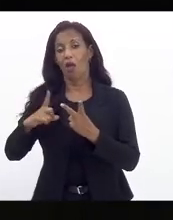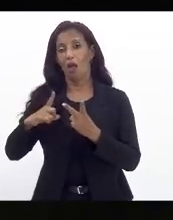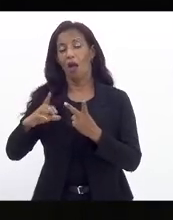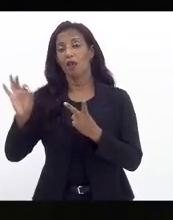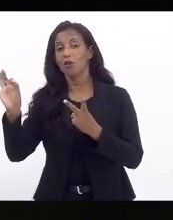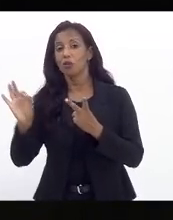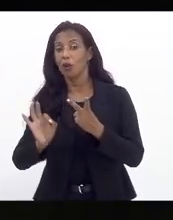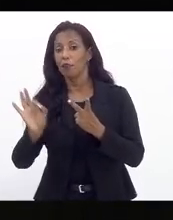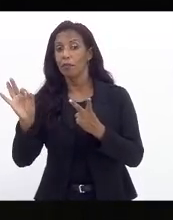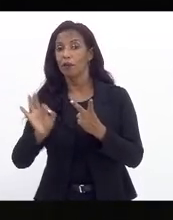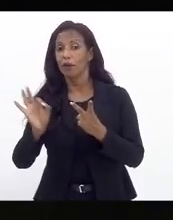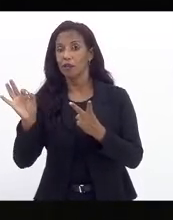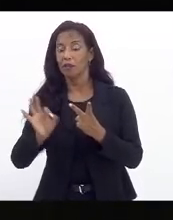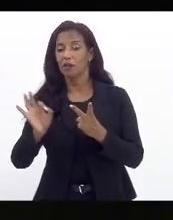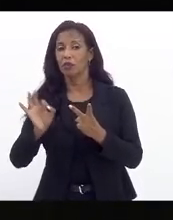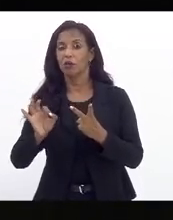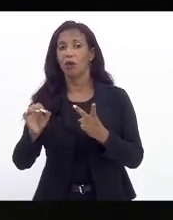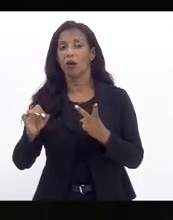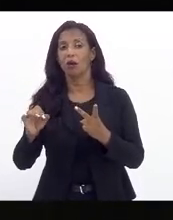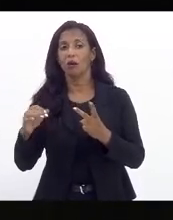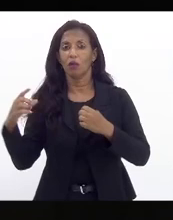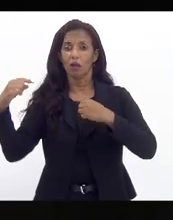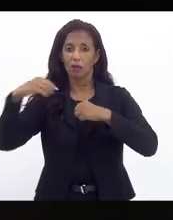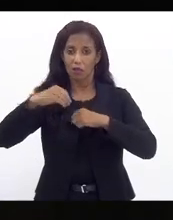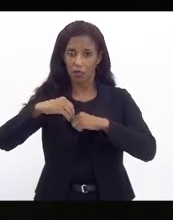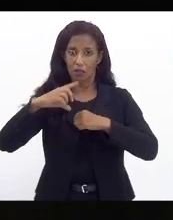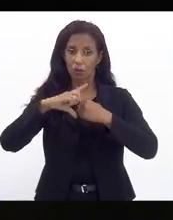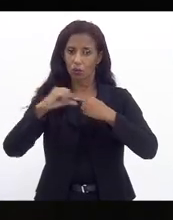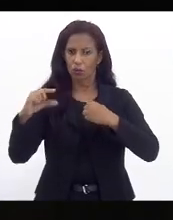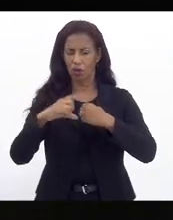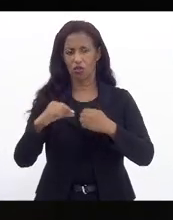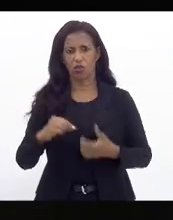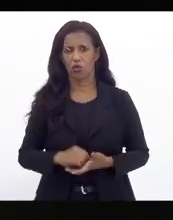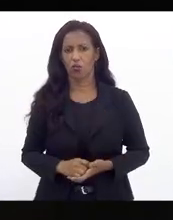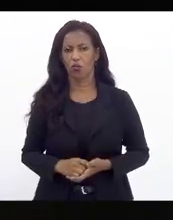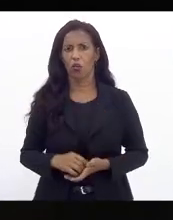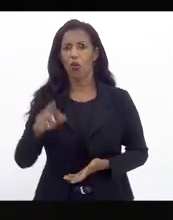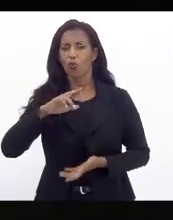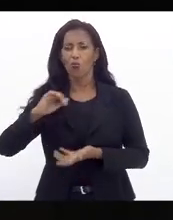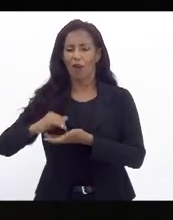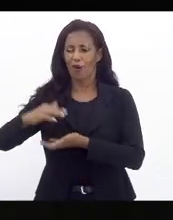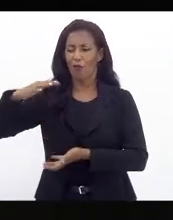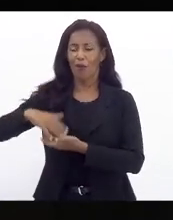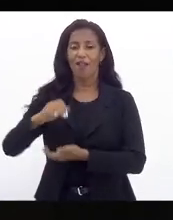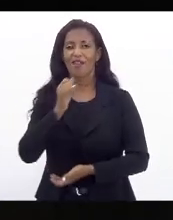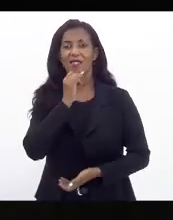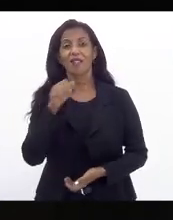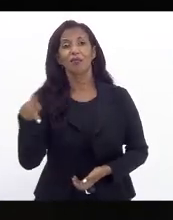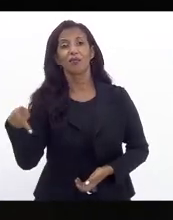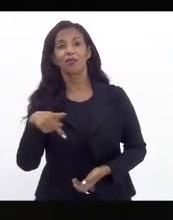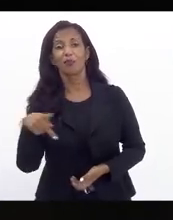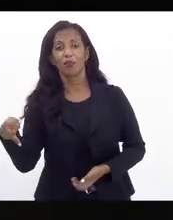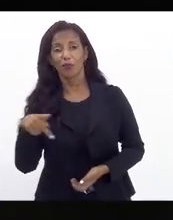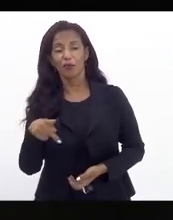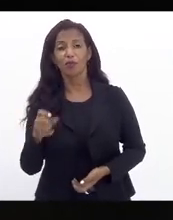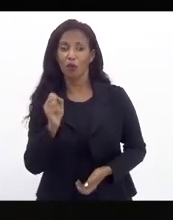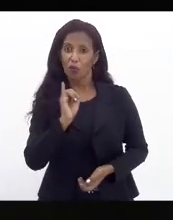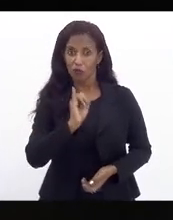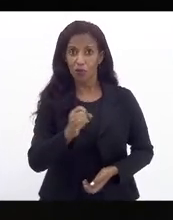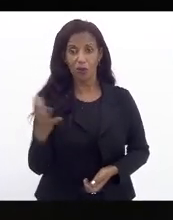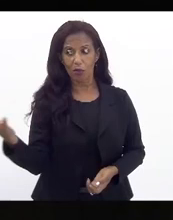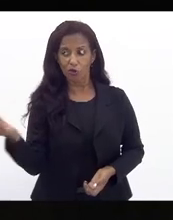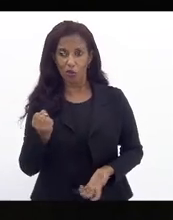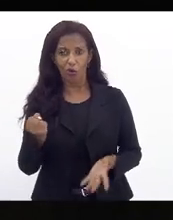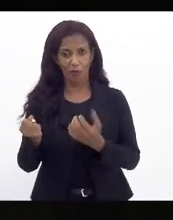percentual de acordo com esse artigo Não é acumulação, por exemplo, se for professor Você pode acumular